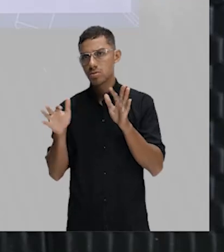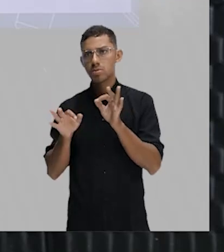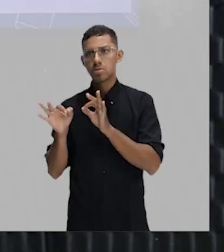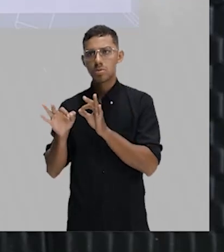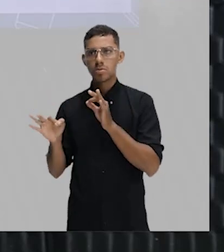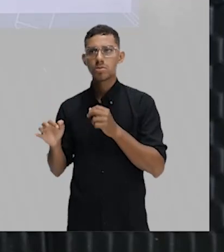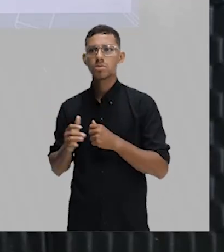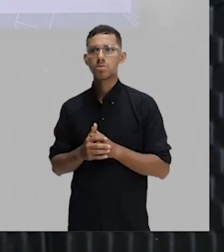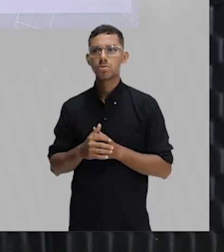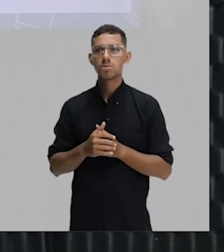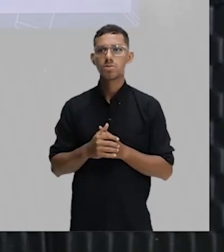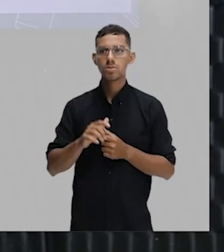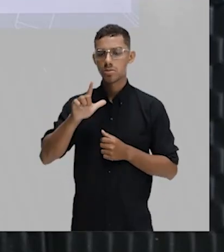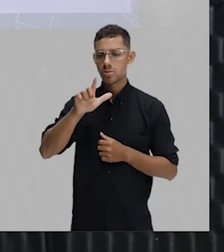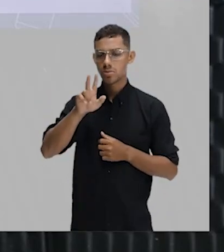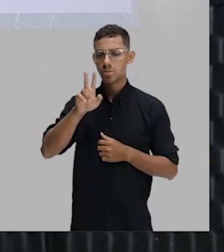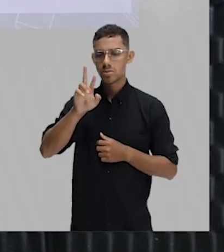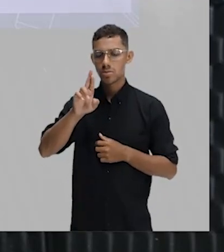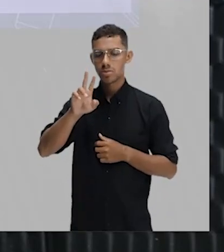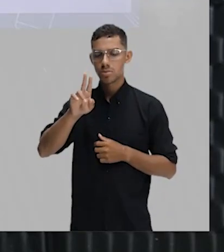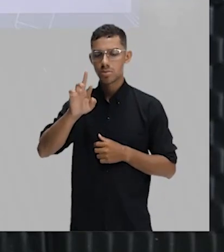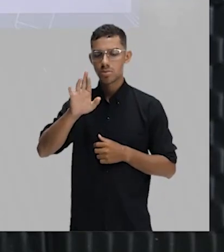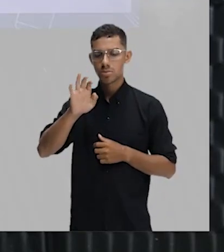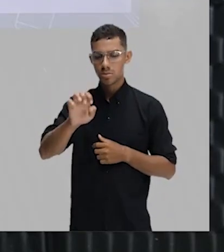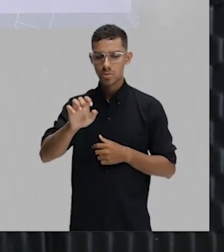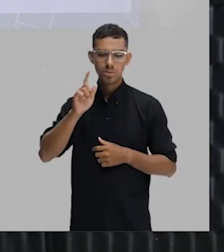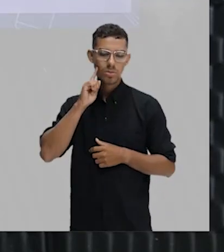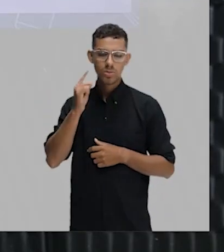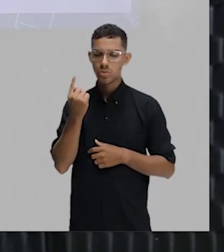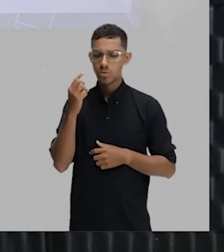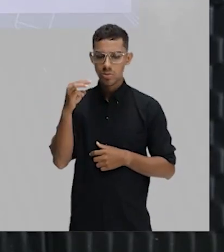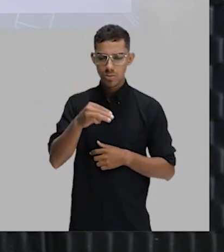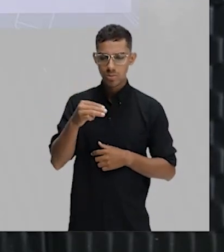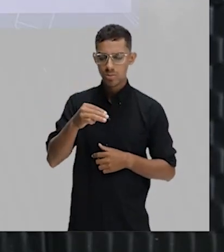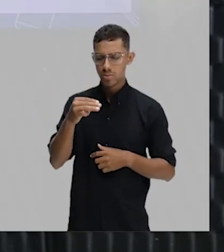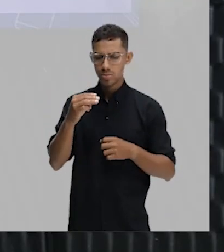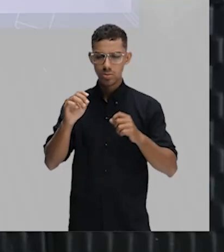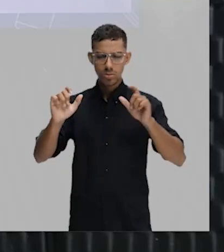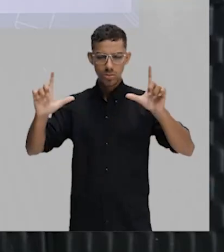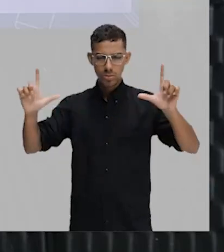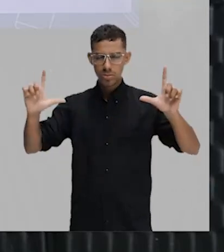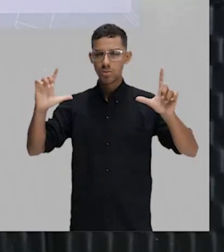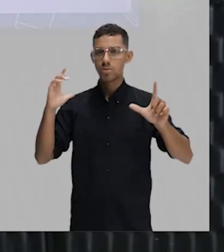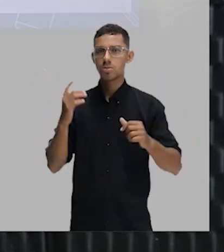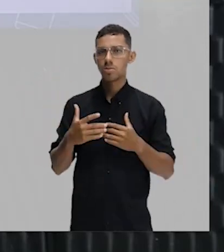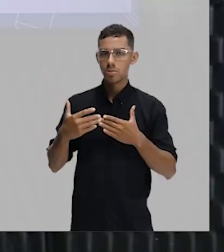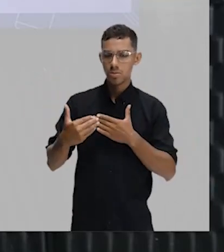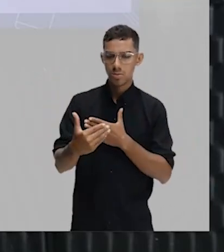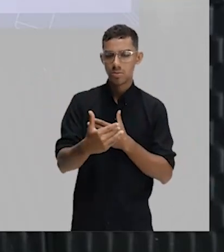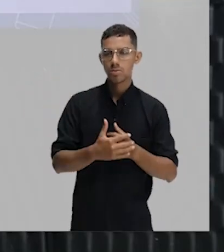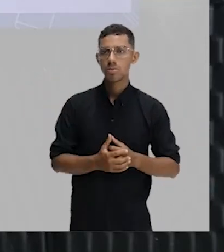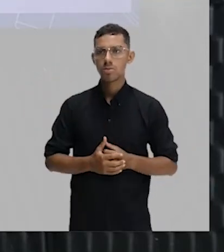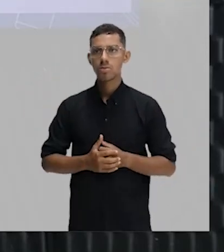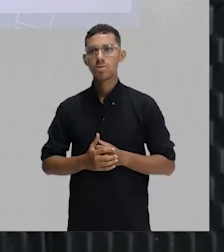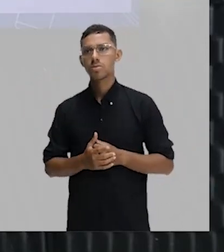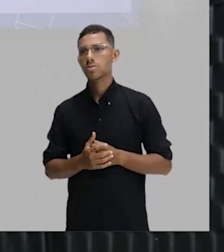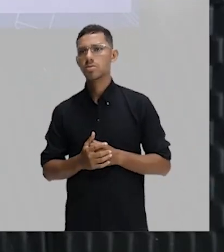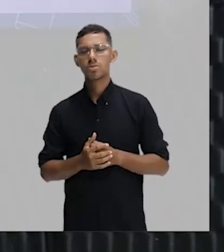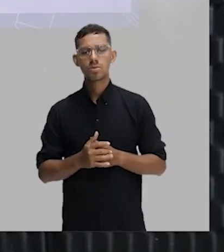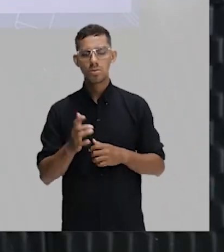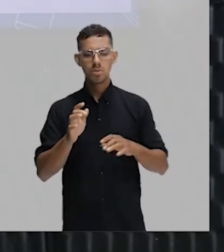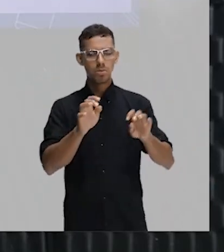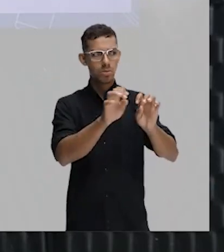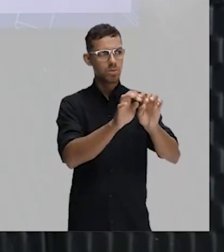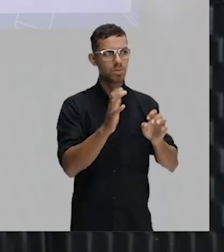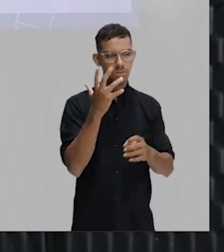obra do Louvre, durante pelo menos um minuto, olhando para a obra, né, e depois partir para outra obra, no que trata de quadros,